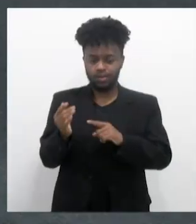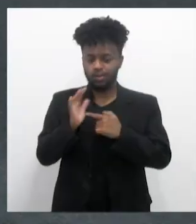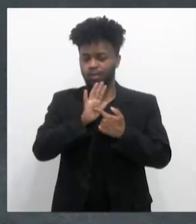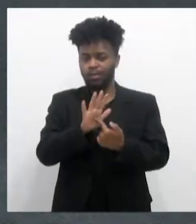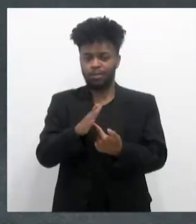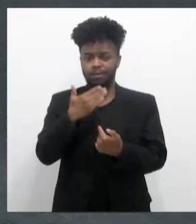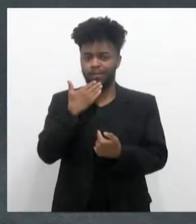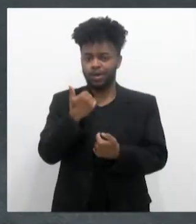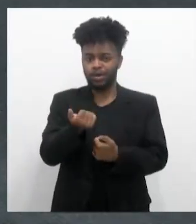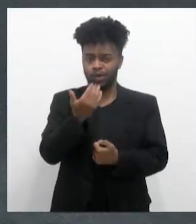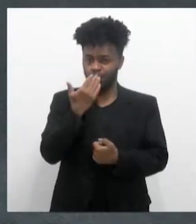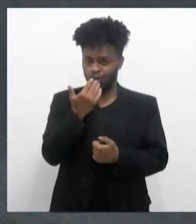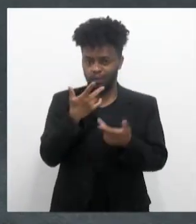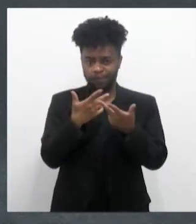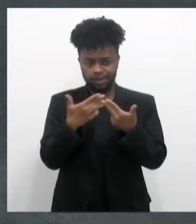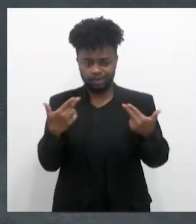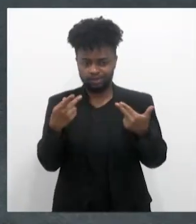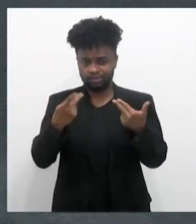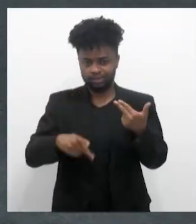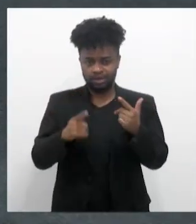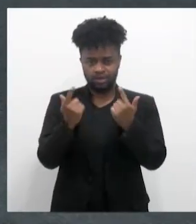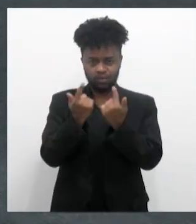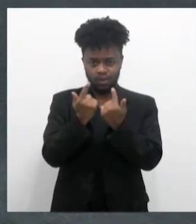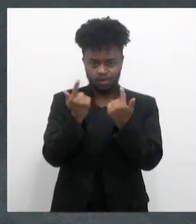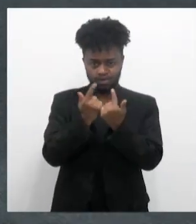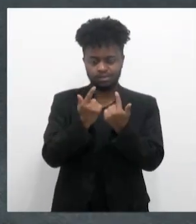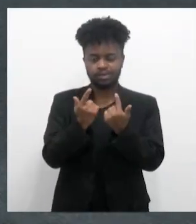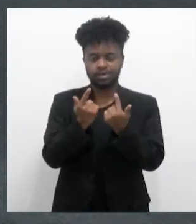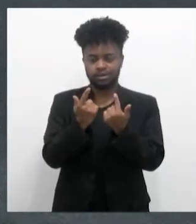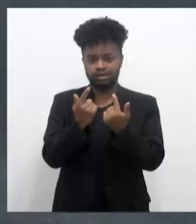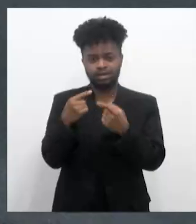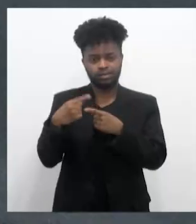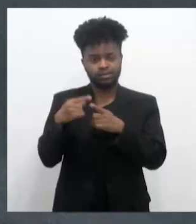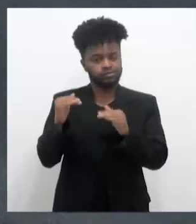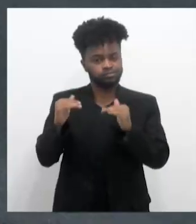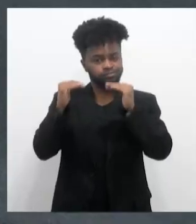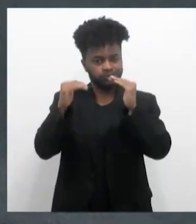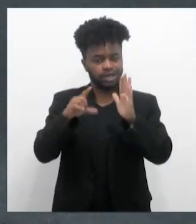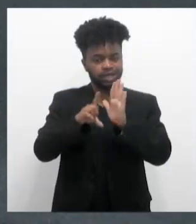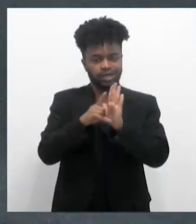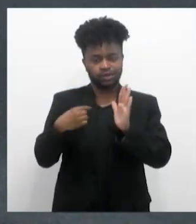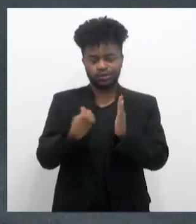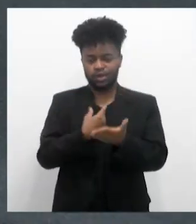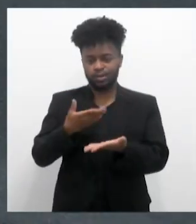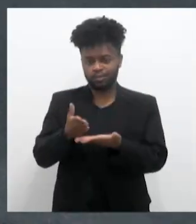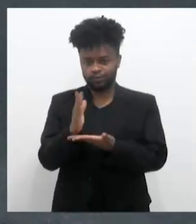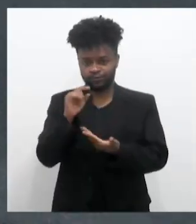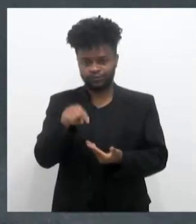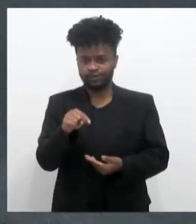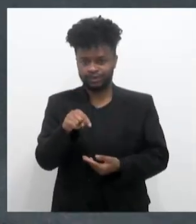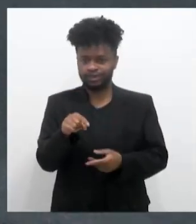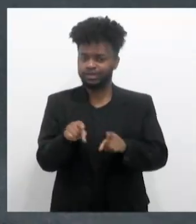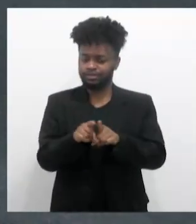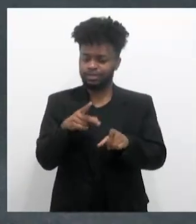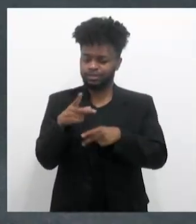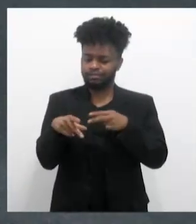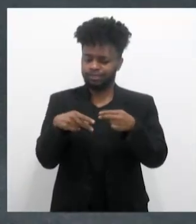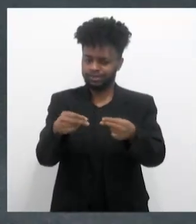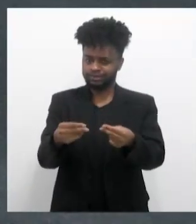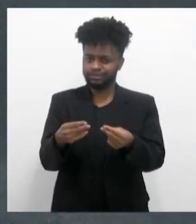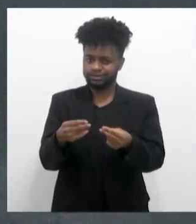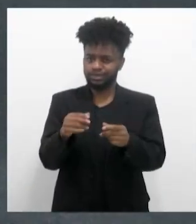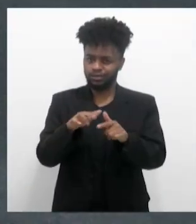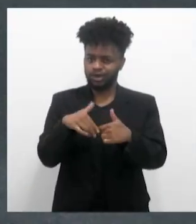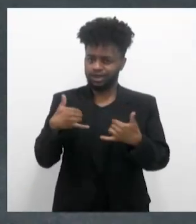melhores petiscos de Guapimirim para honrar essa lei que a gente aprovou até como presente de